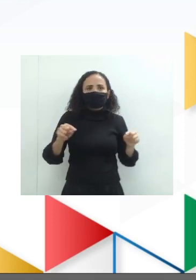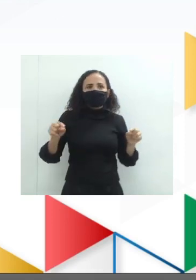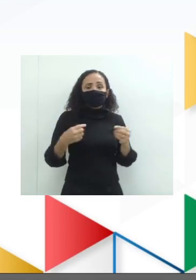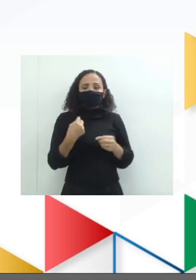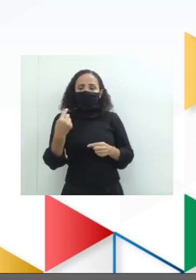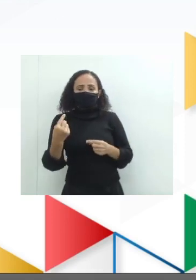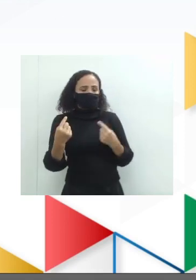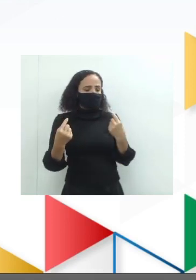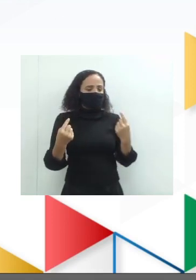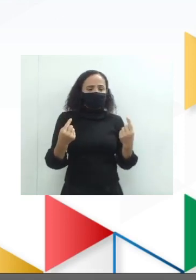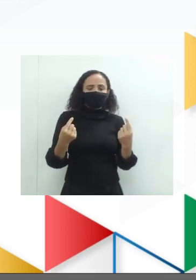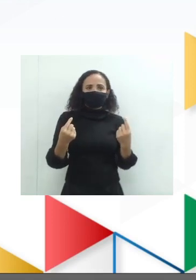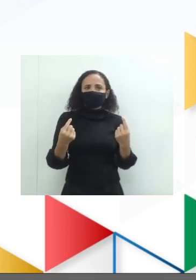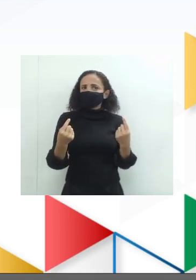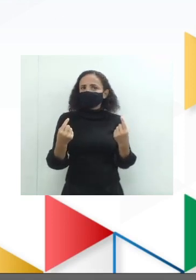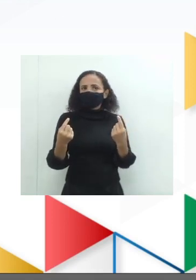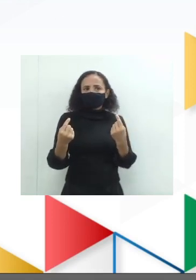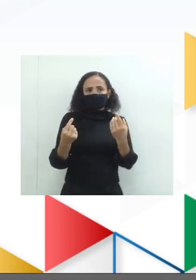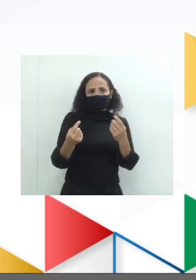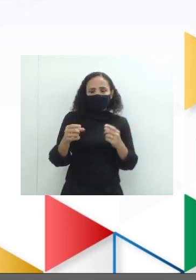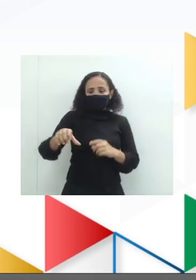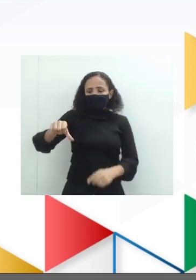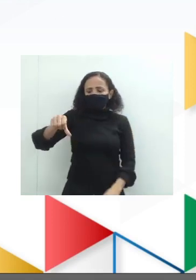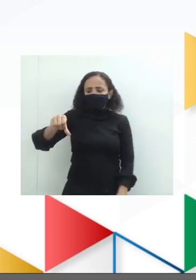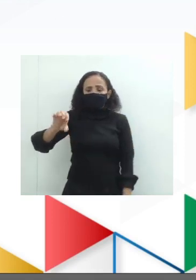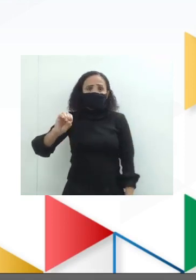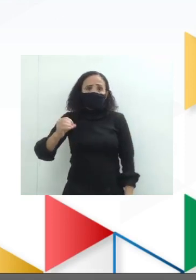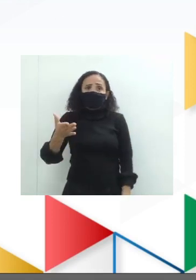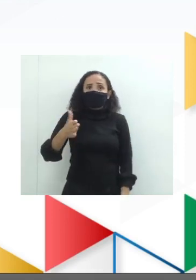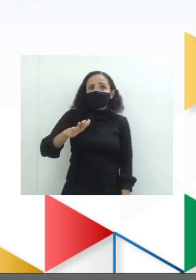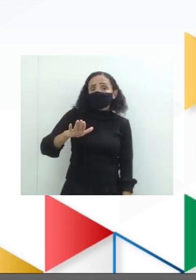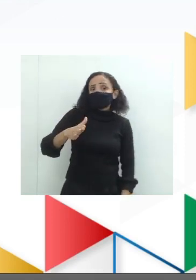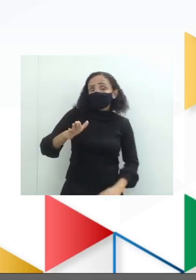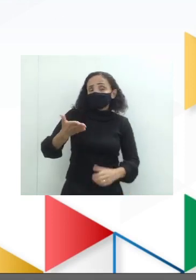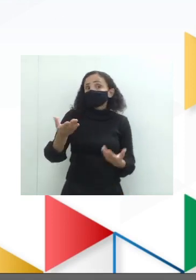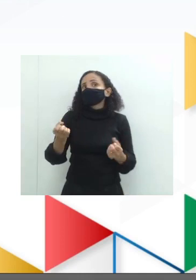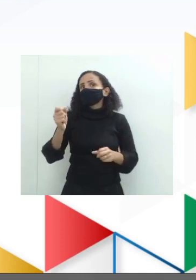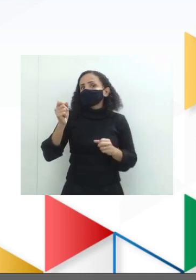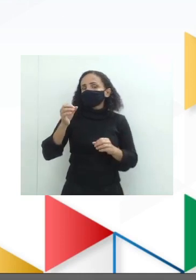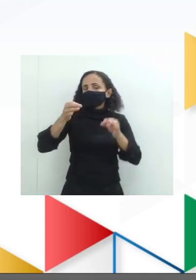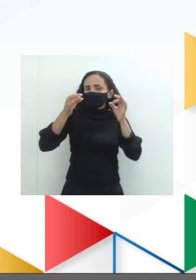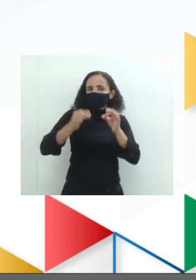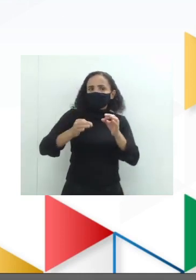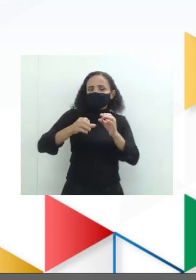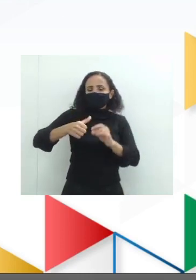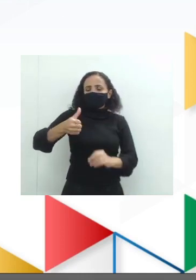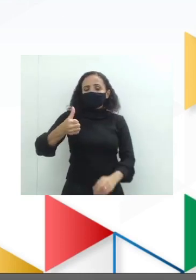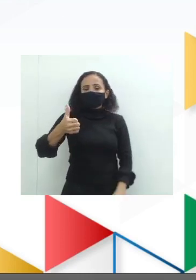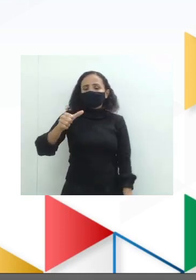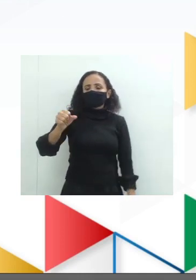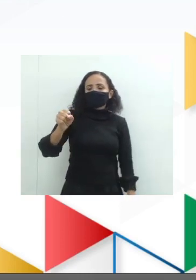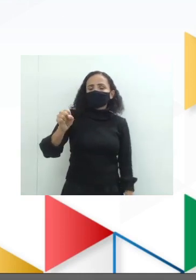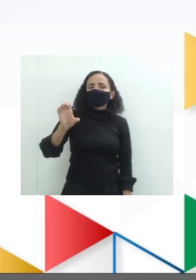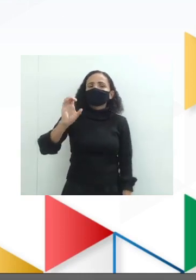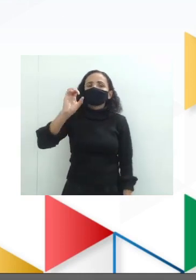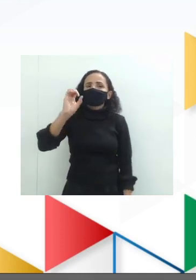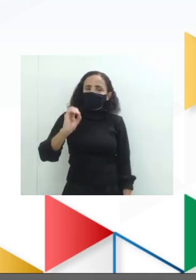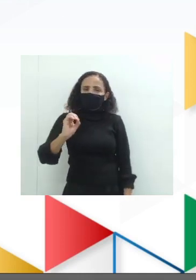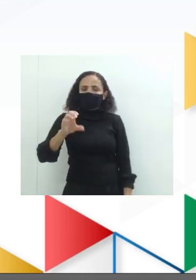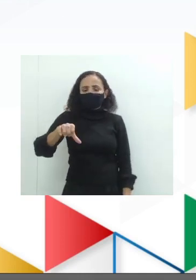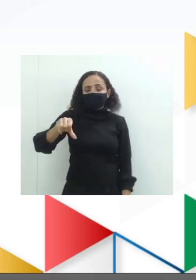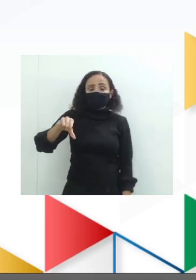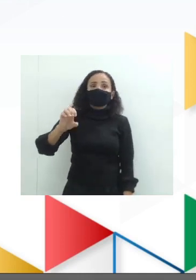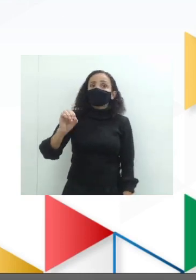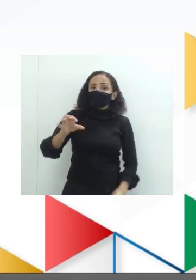ângulos, ele fica entre 90, mais de 90, claro, e 180 graus. Então, se ele for